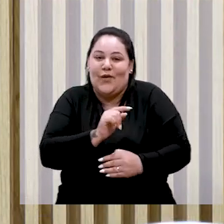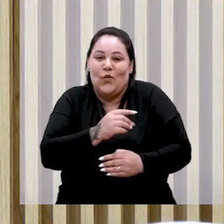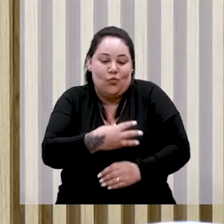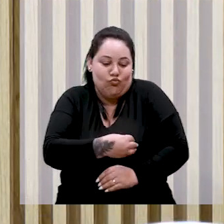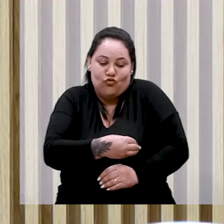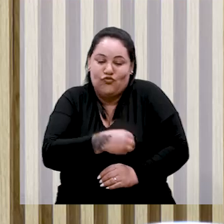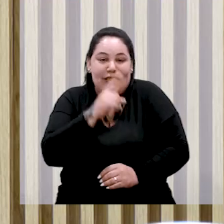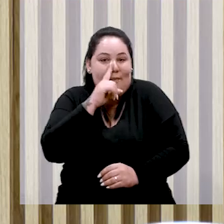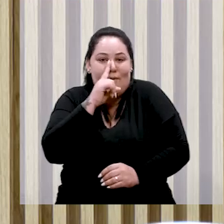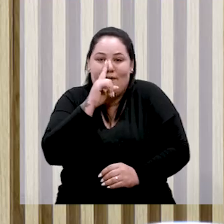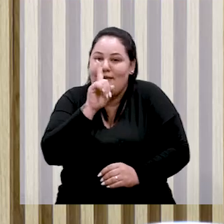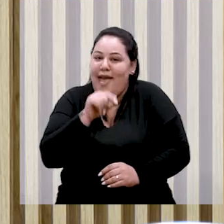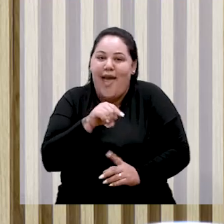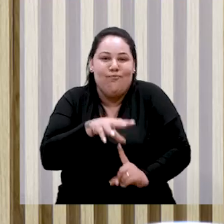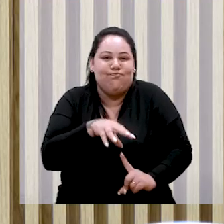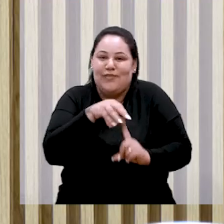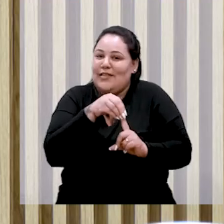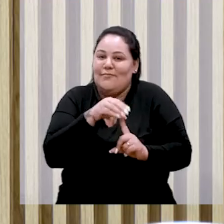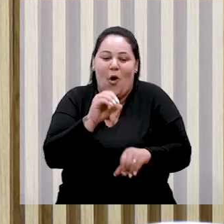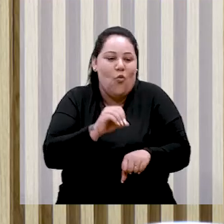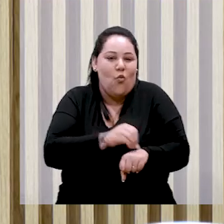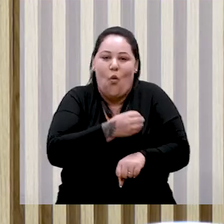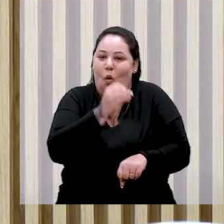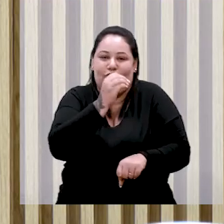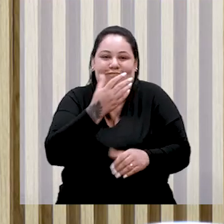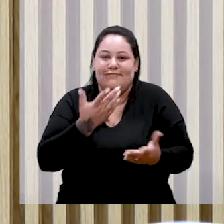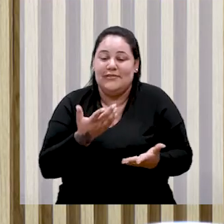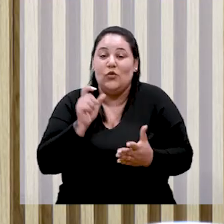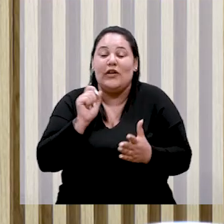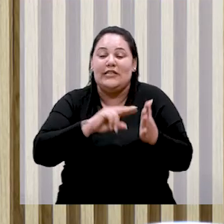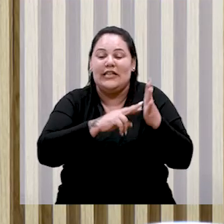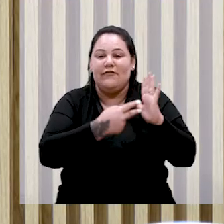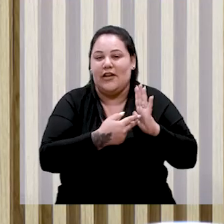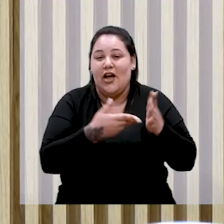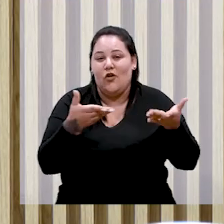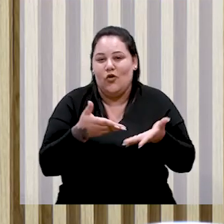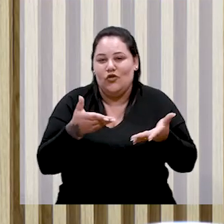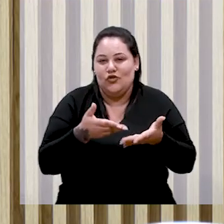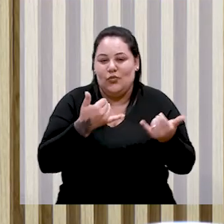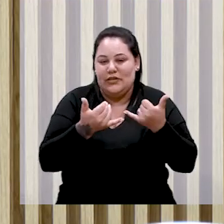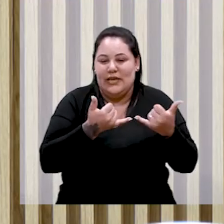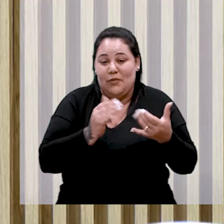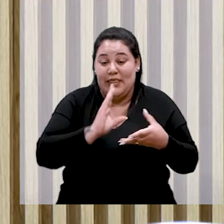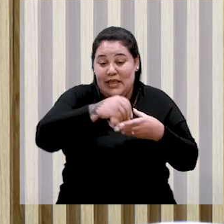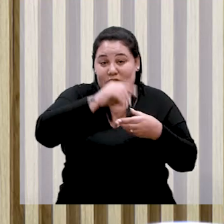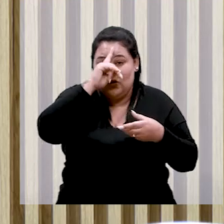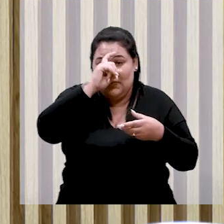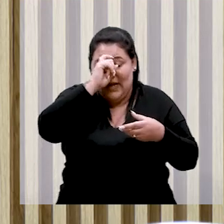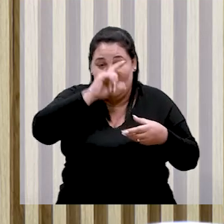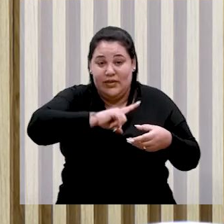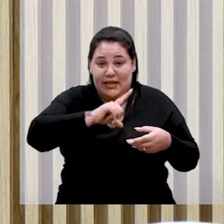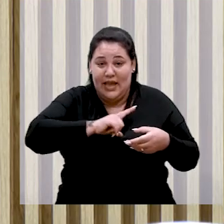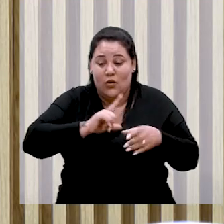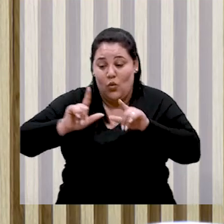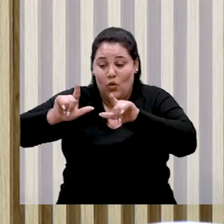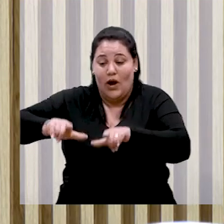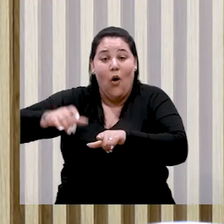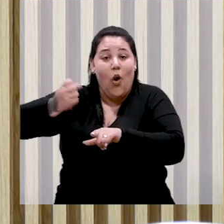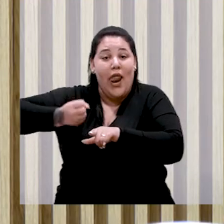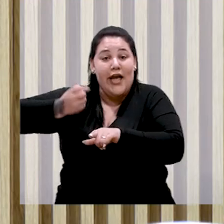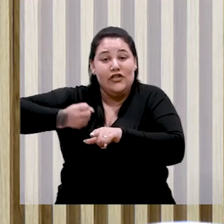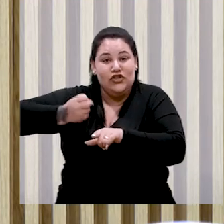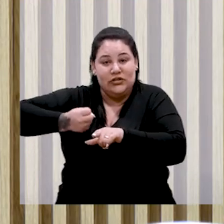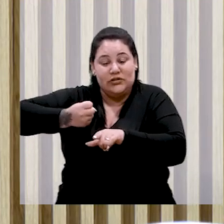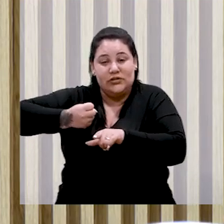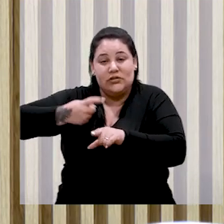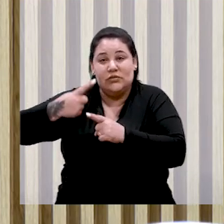né, do aleitamento materno. Então, para todos, o que significa? Hoje, por exemplo, no hospital tem o lactário. Para aquela mãe, os hospitais geralmente